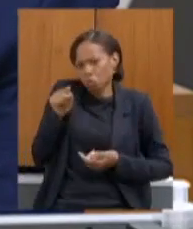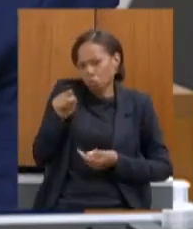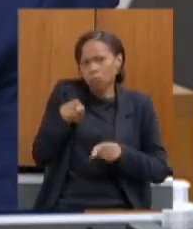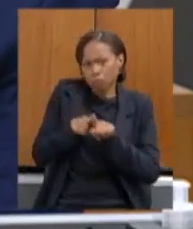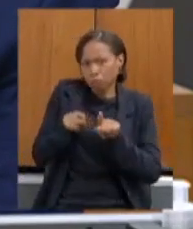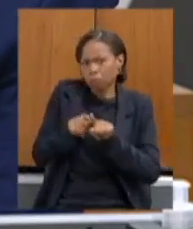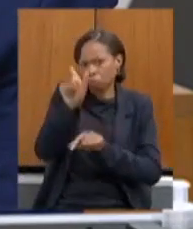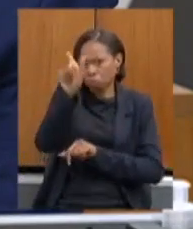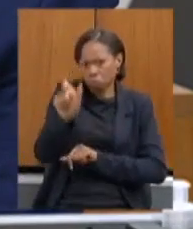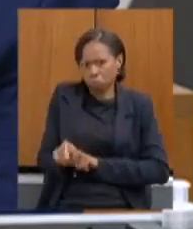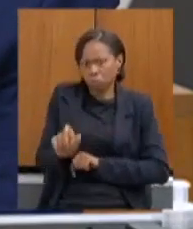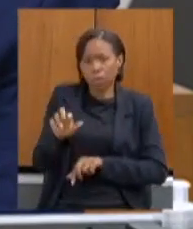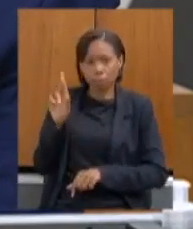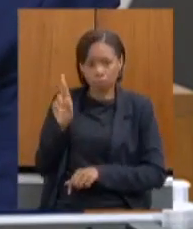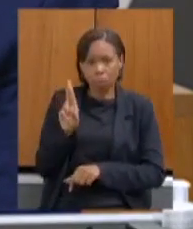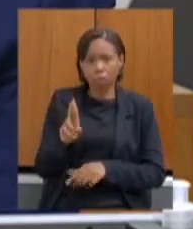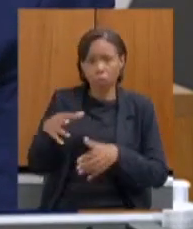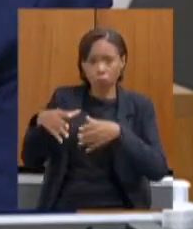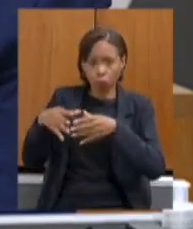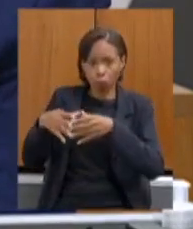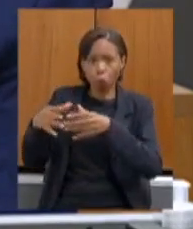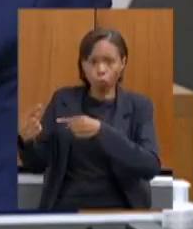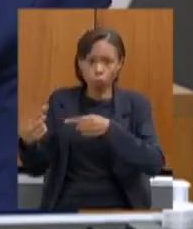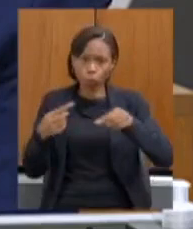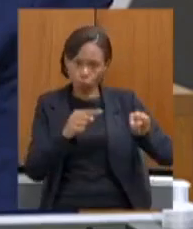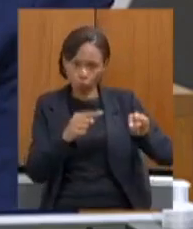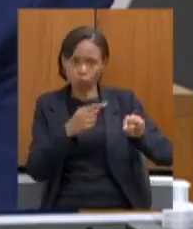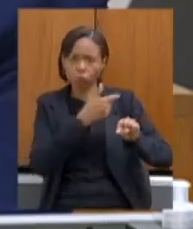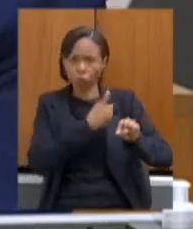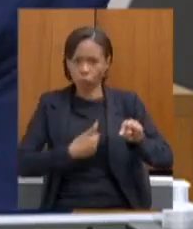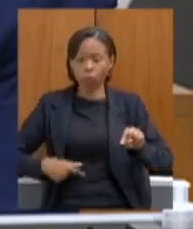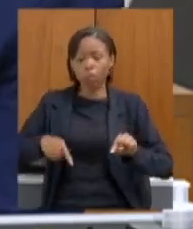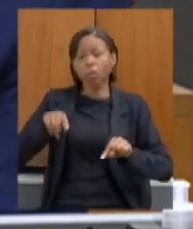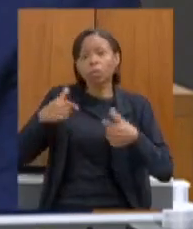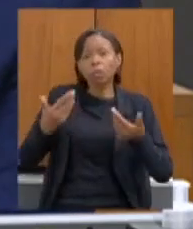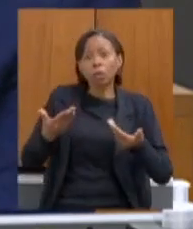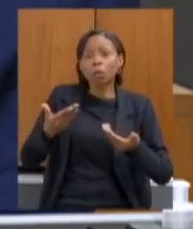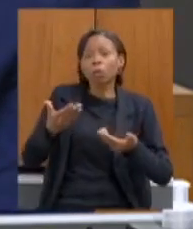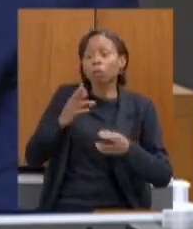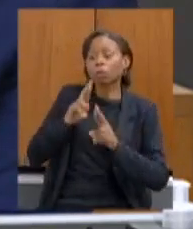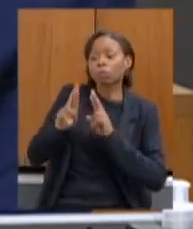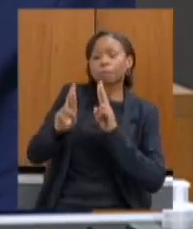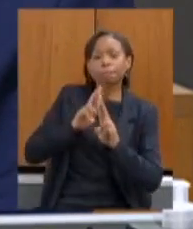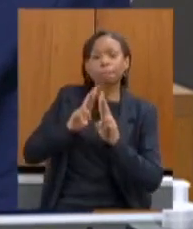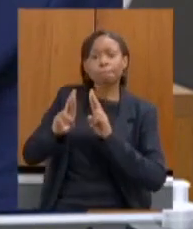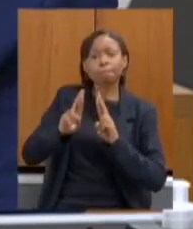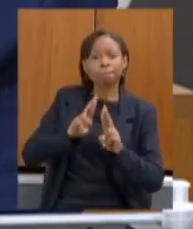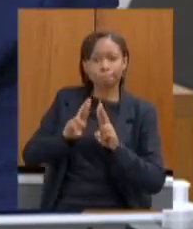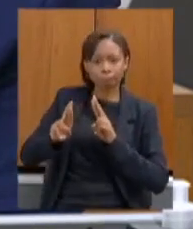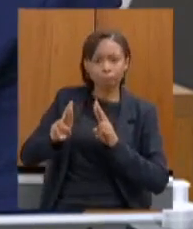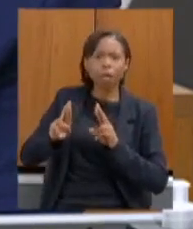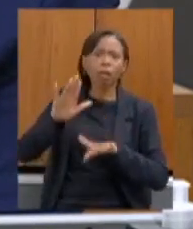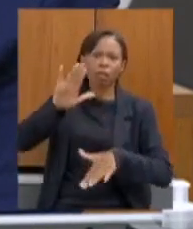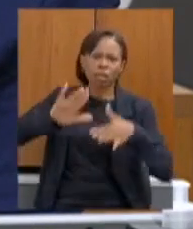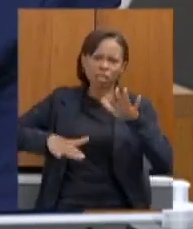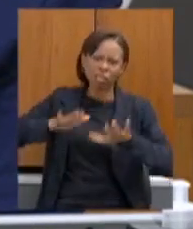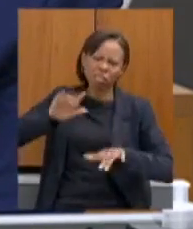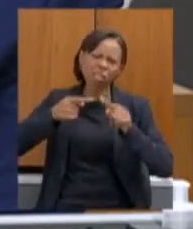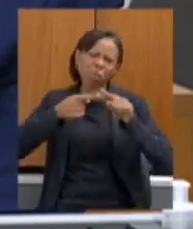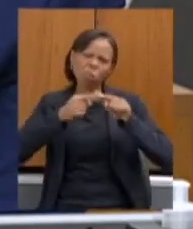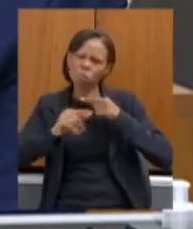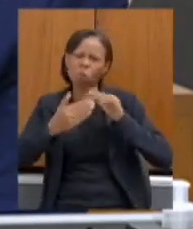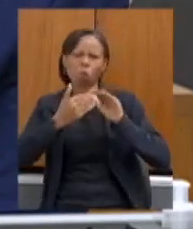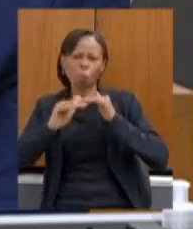como representante do bloco de oposição ao governo, tem dialogado conosco. Mesmo com divergências de ideias,